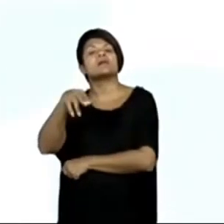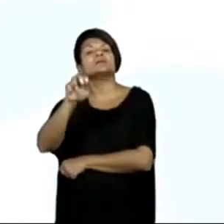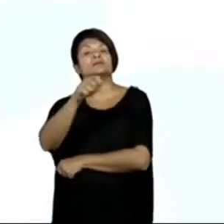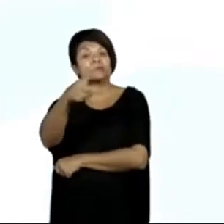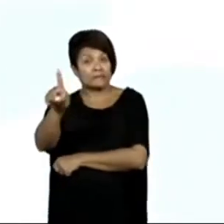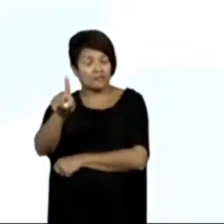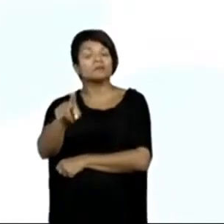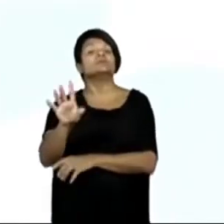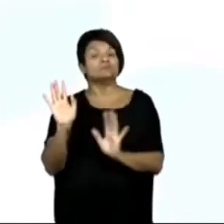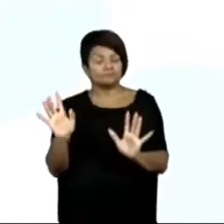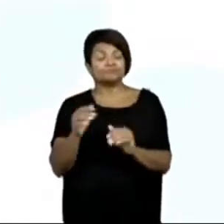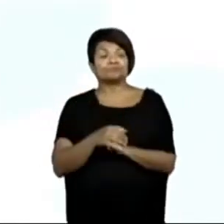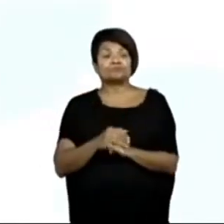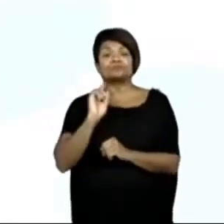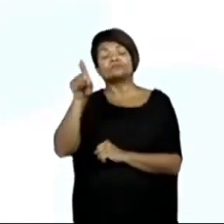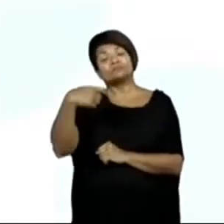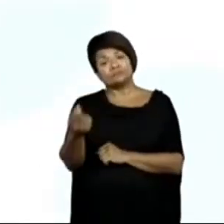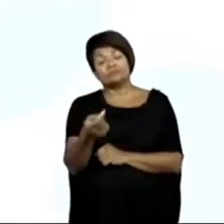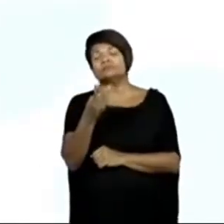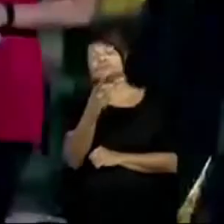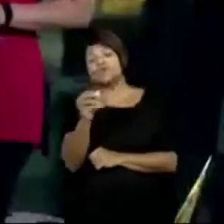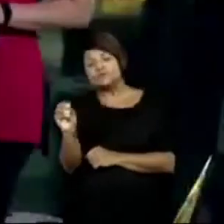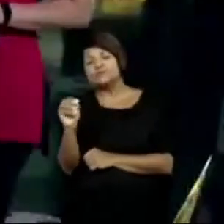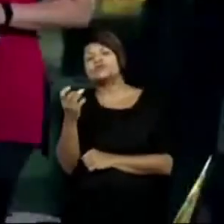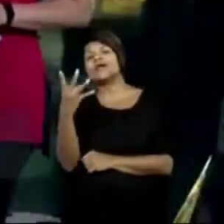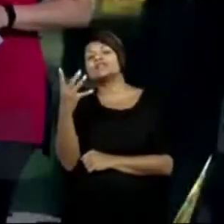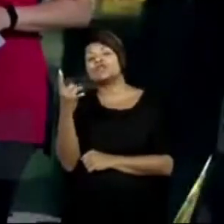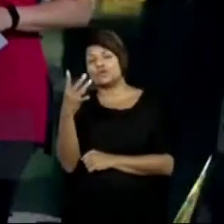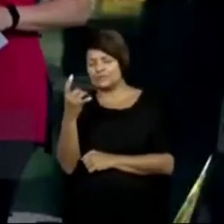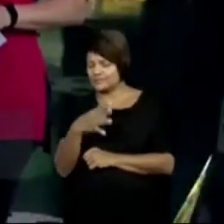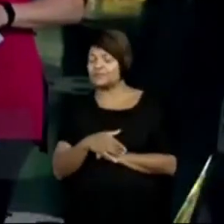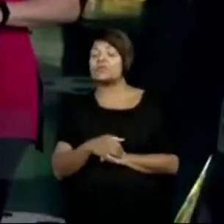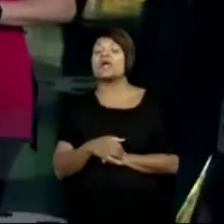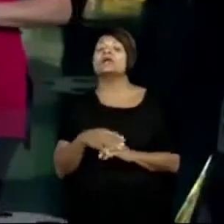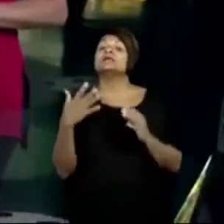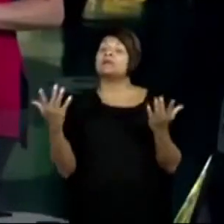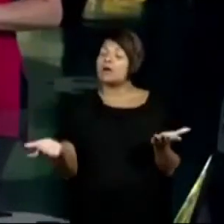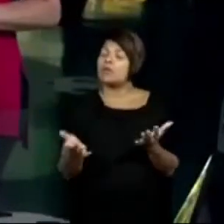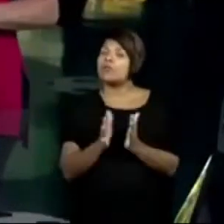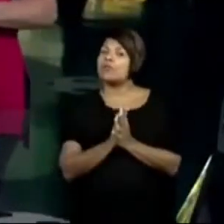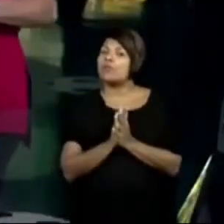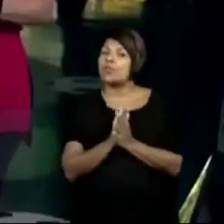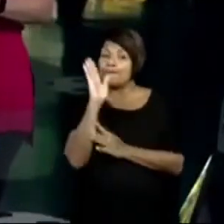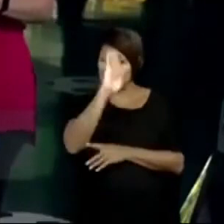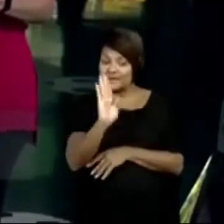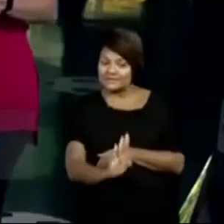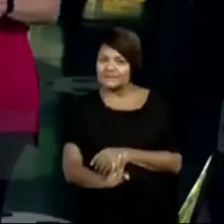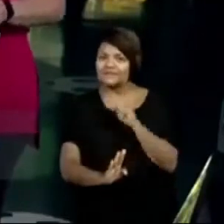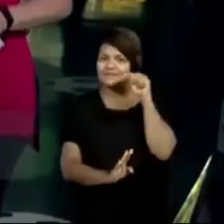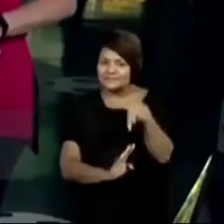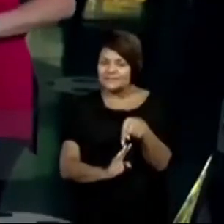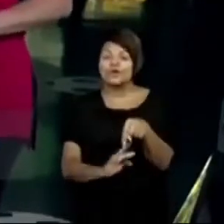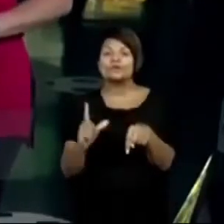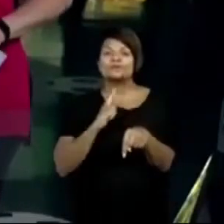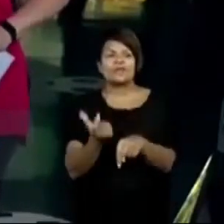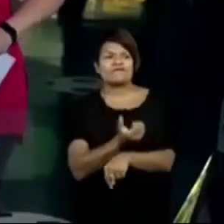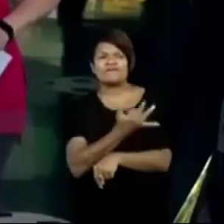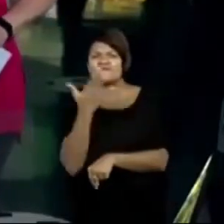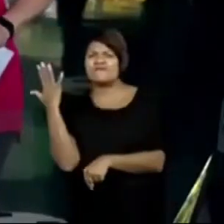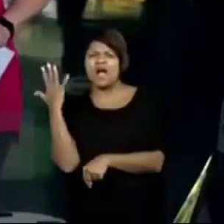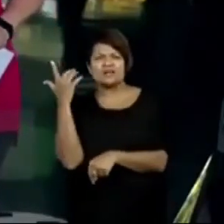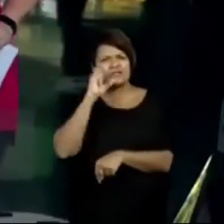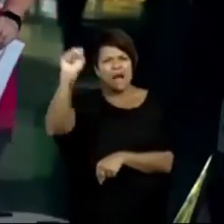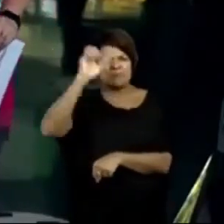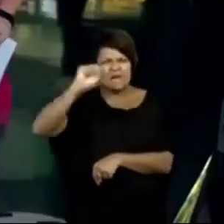Copa, né? E depois em 2014. E o Brasil, ele é considerado o país com maior quantidade de títulos.